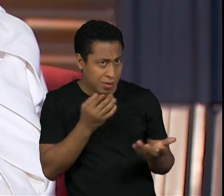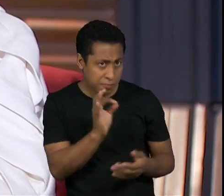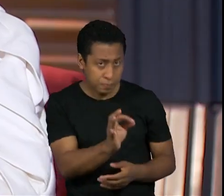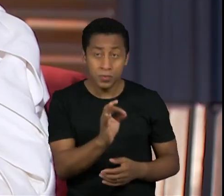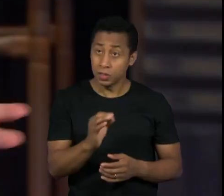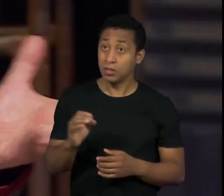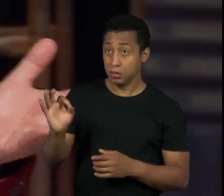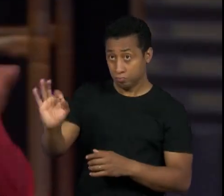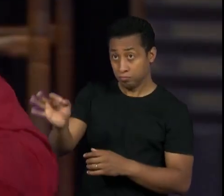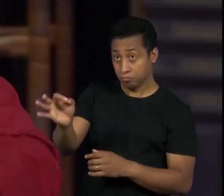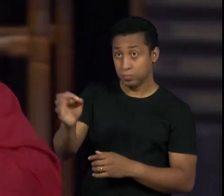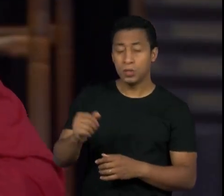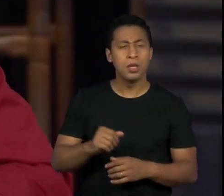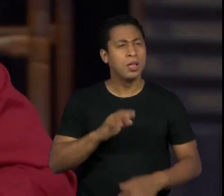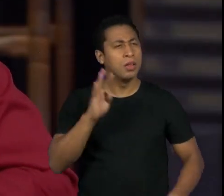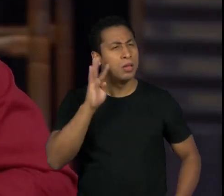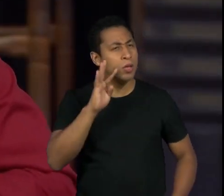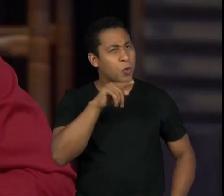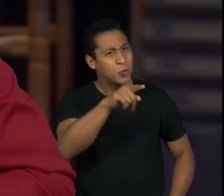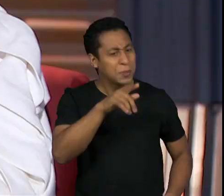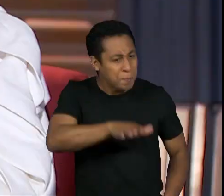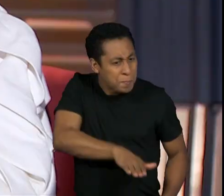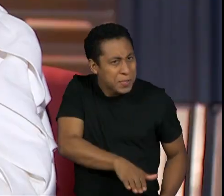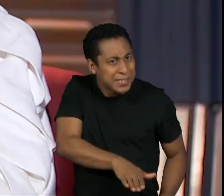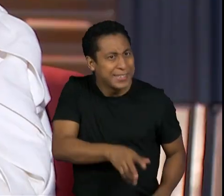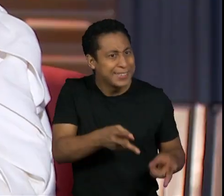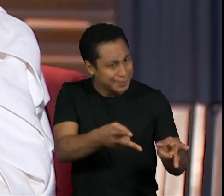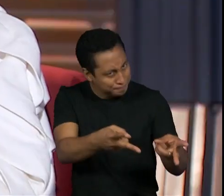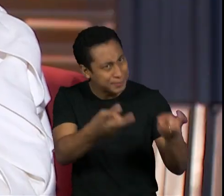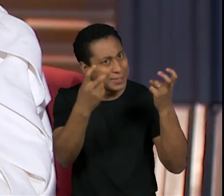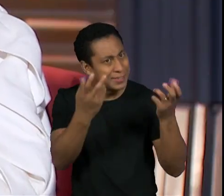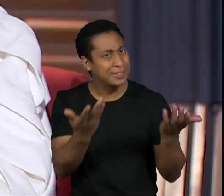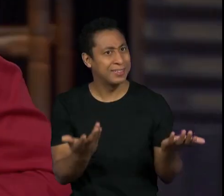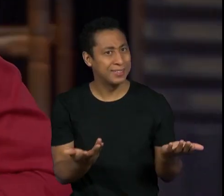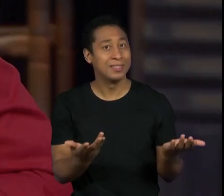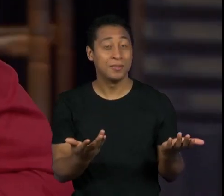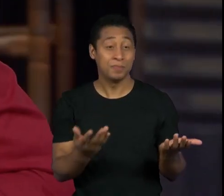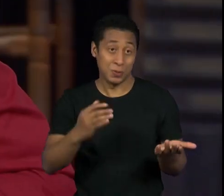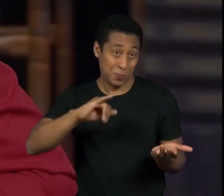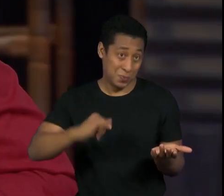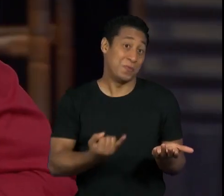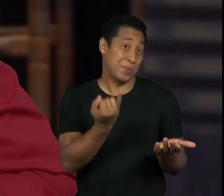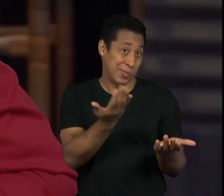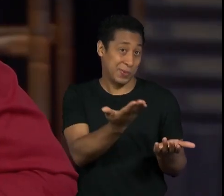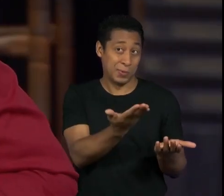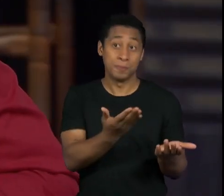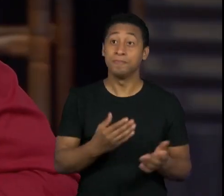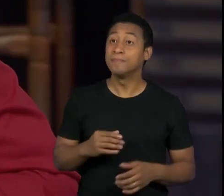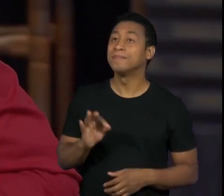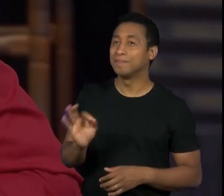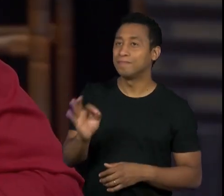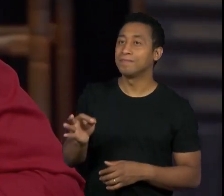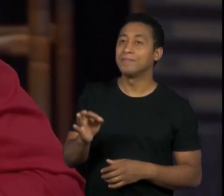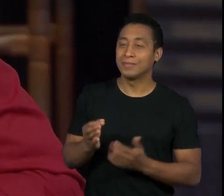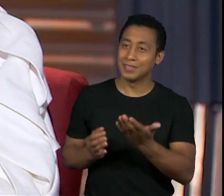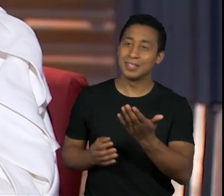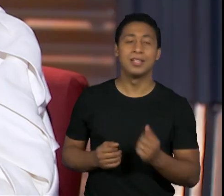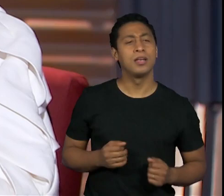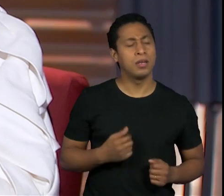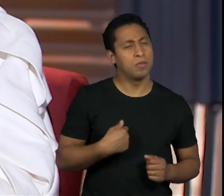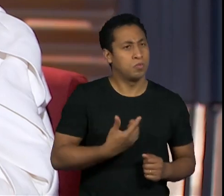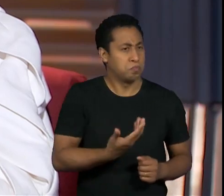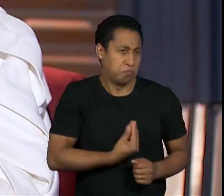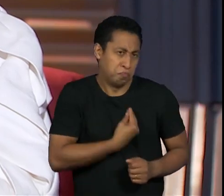Que legal que você percebeu isso desde muito pequena, cedo. né? E aproveitou isso, e viveu isso. Né? Eu entendo que é um